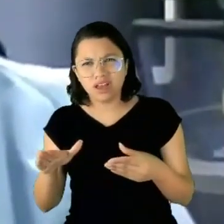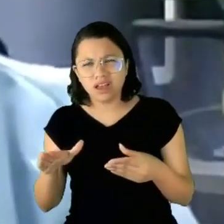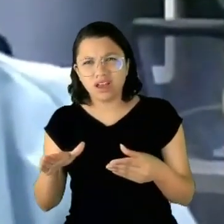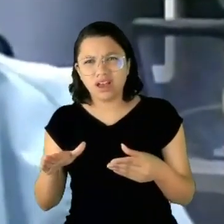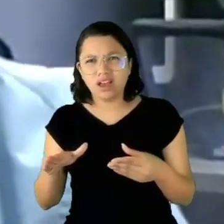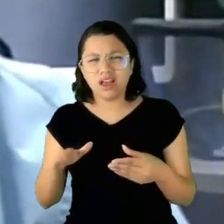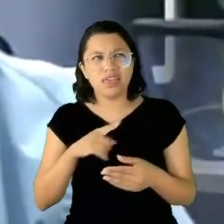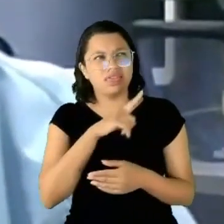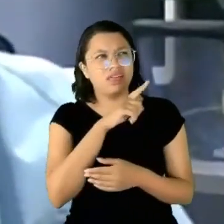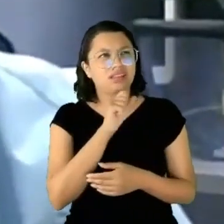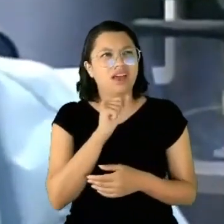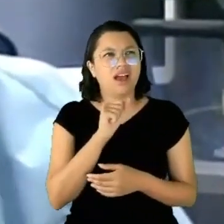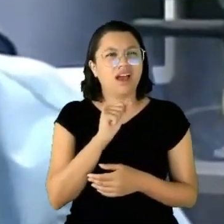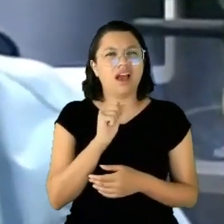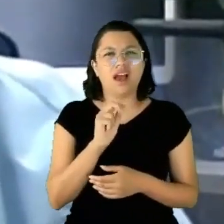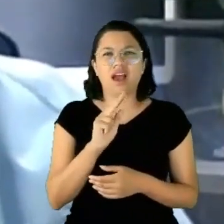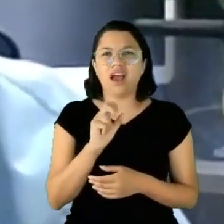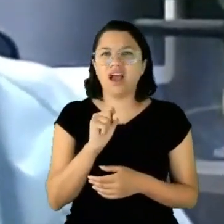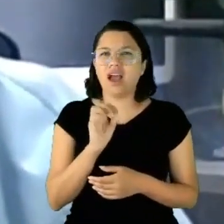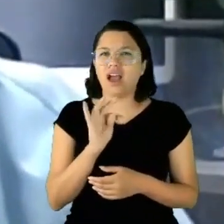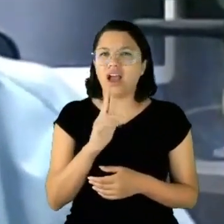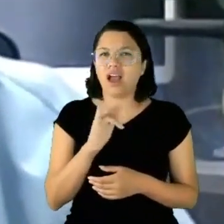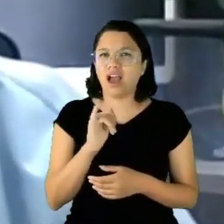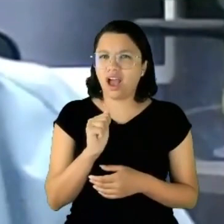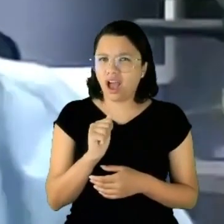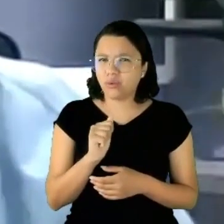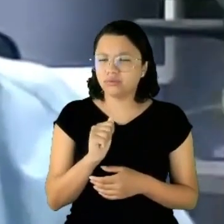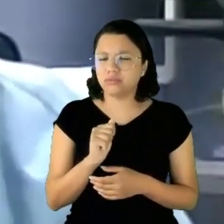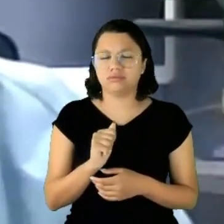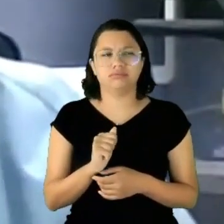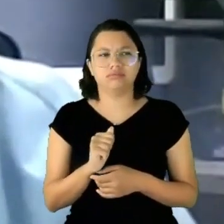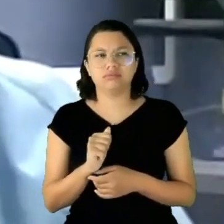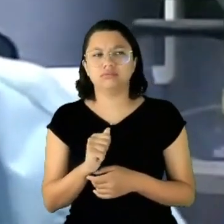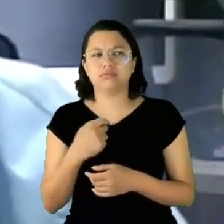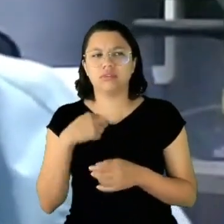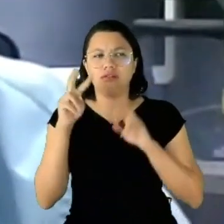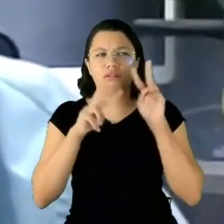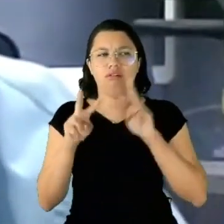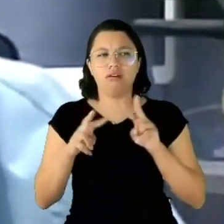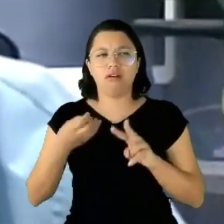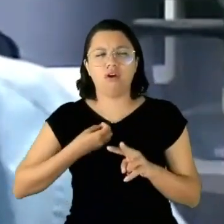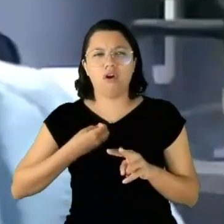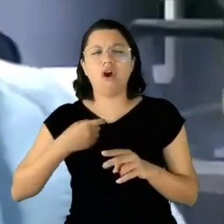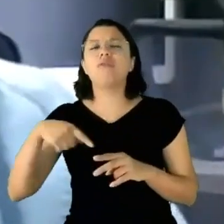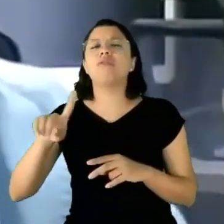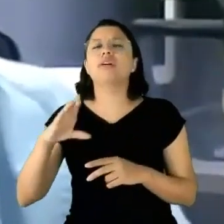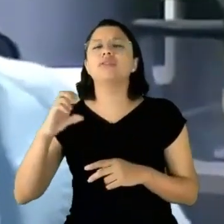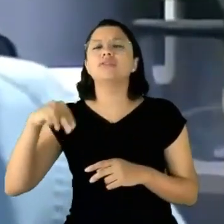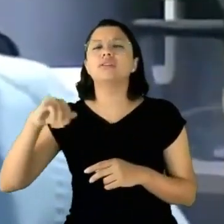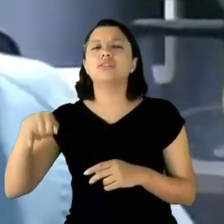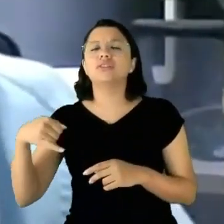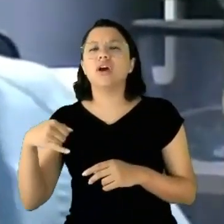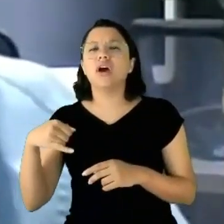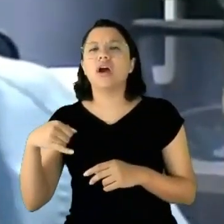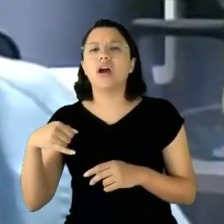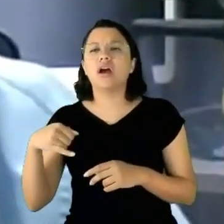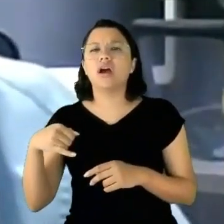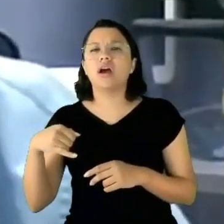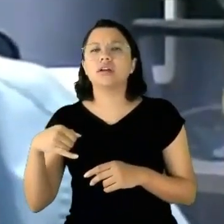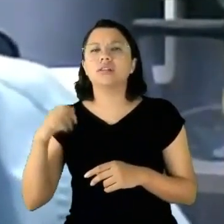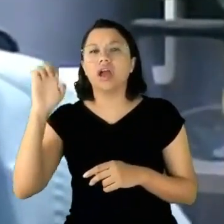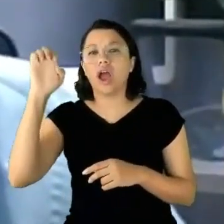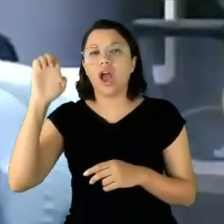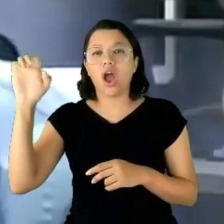Áustria? E eu cheguei nessa, olhando os números, eu fui até o CNJ americano, ou CNJ